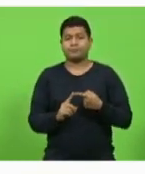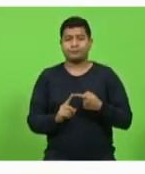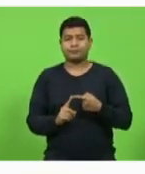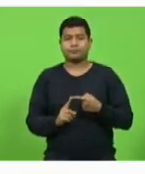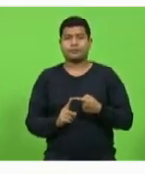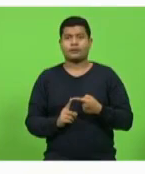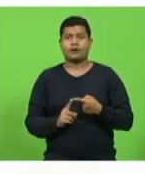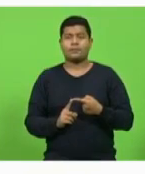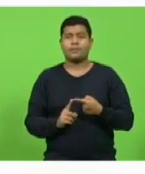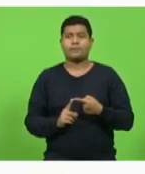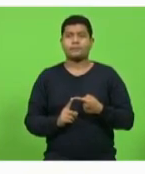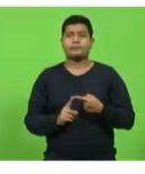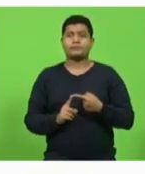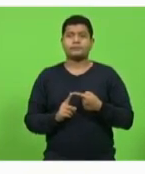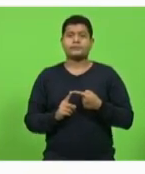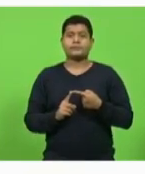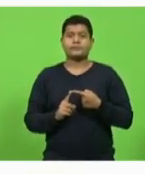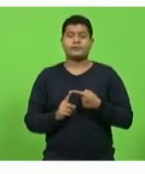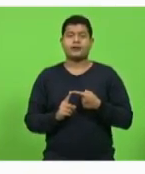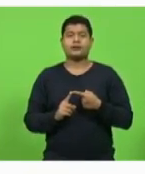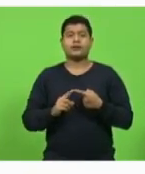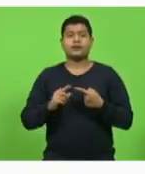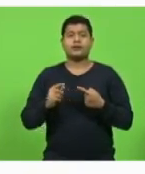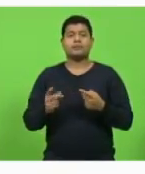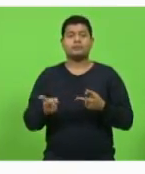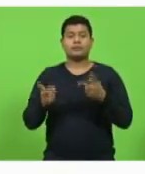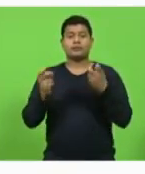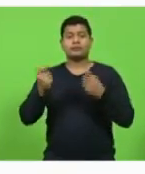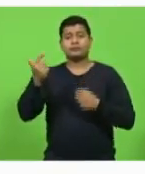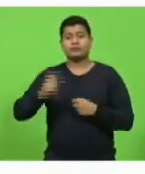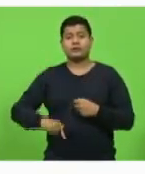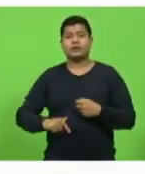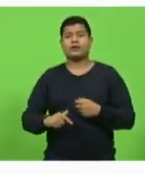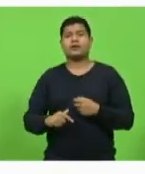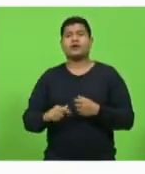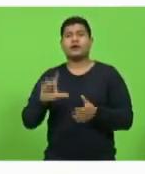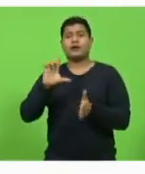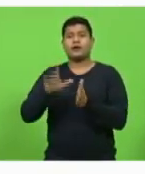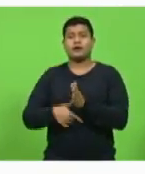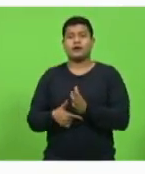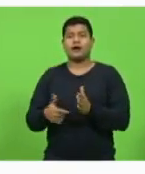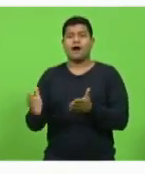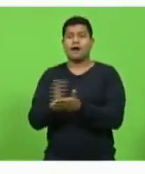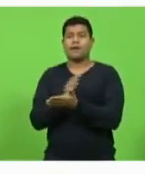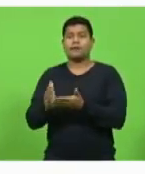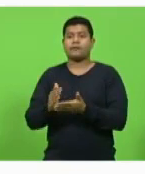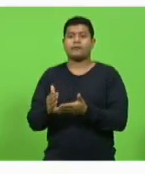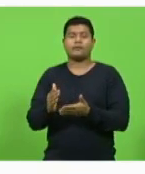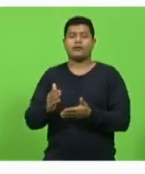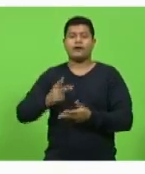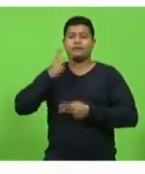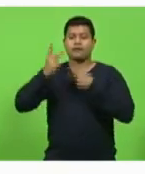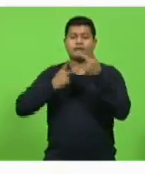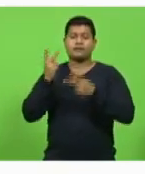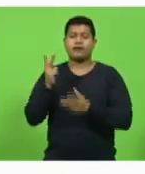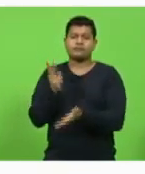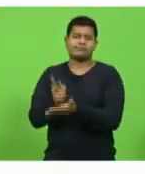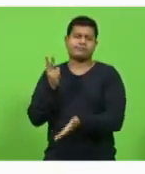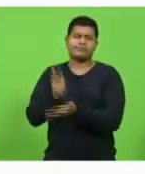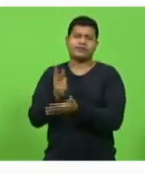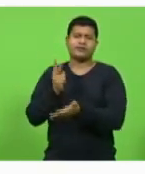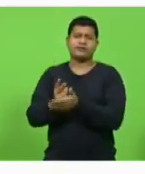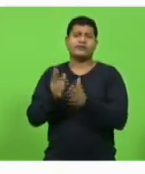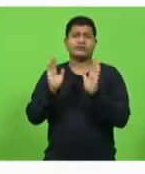A primeira, é que novamente eu percebo a sequencial repetição de mantras. Mantras esses já repetidos na primeira